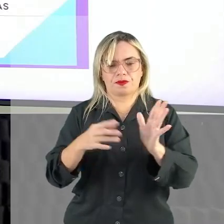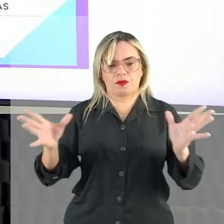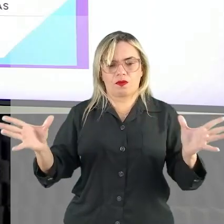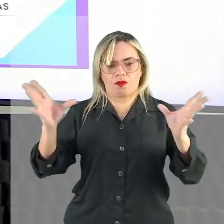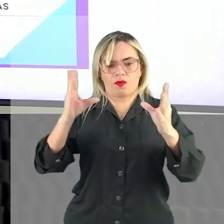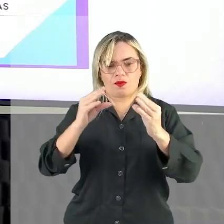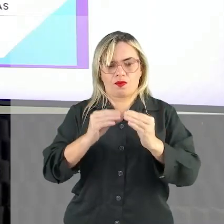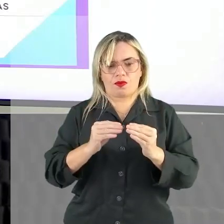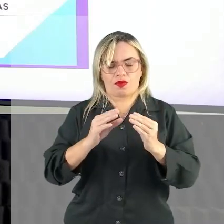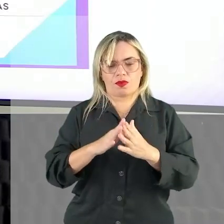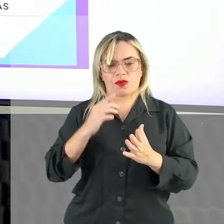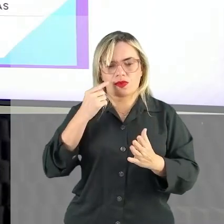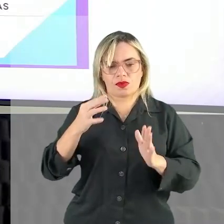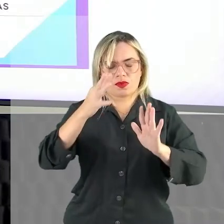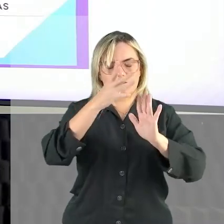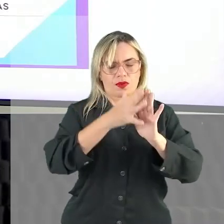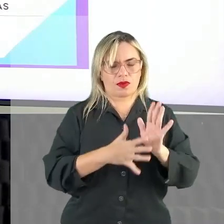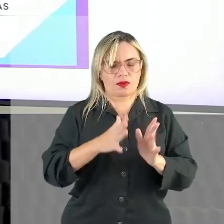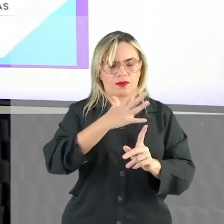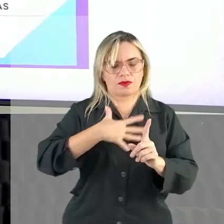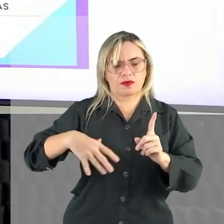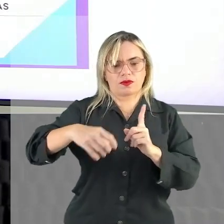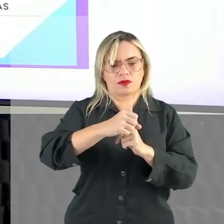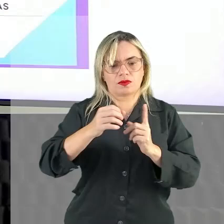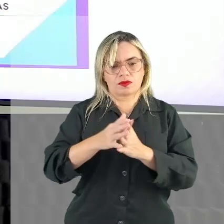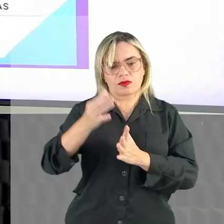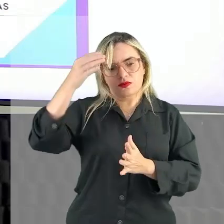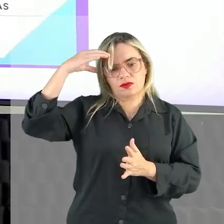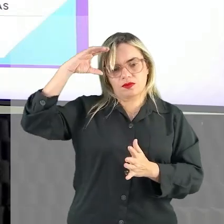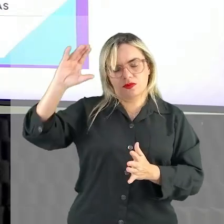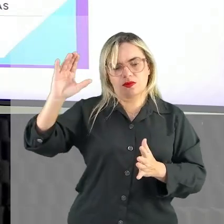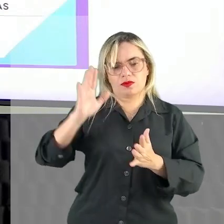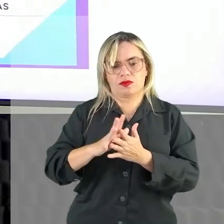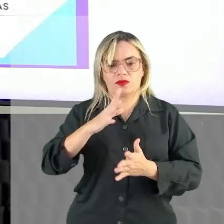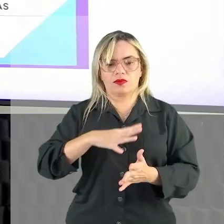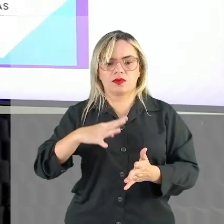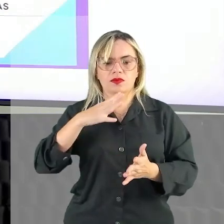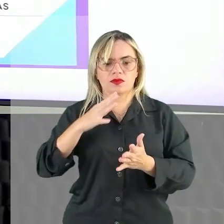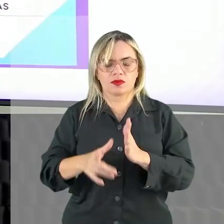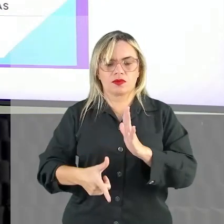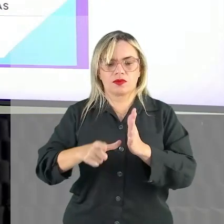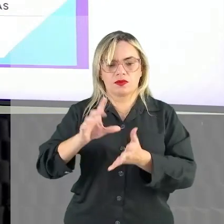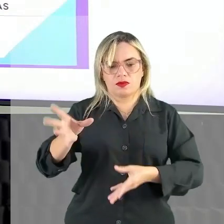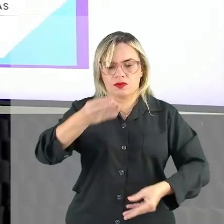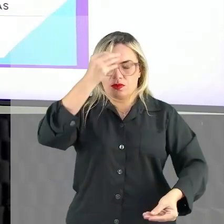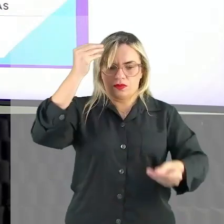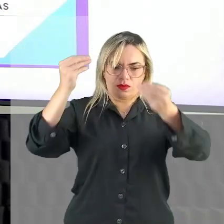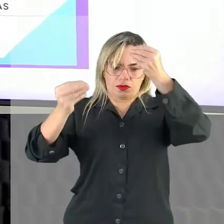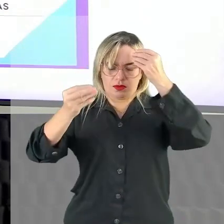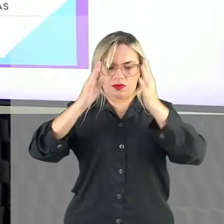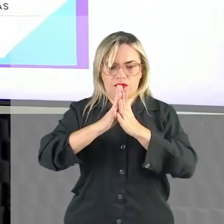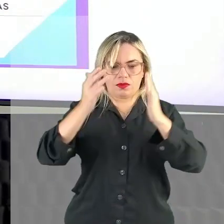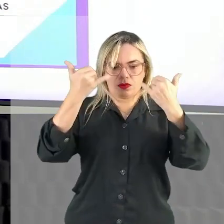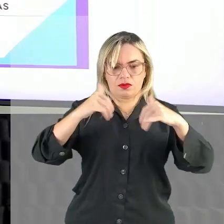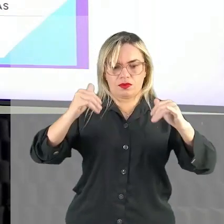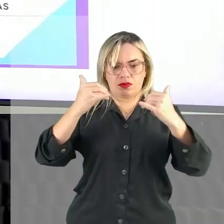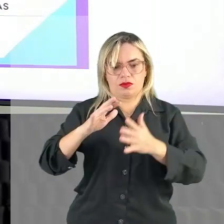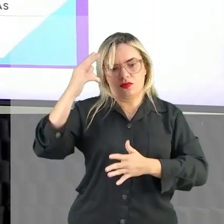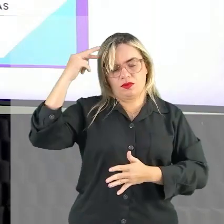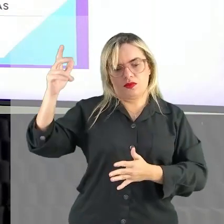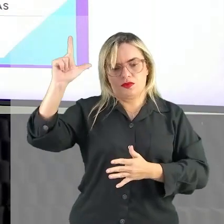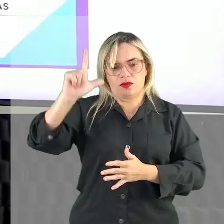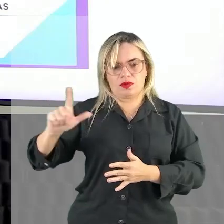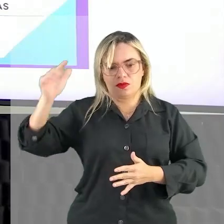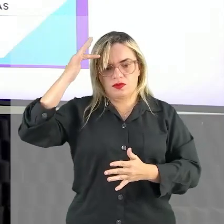resumo disso, ó. O repertório sociocultural, que se refere aos conhecimentos prévios, adquiridos por meio de notícias, da história,